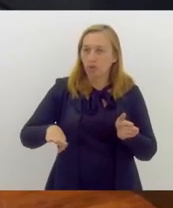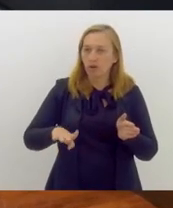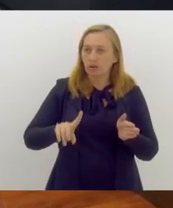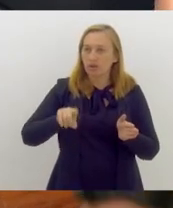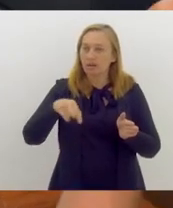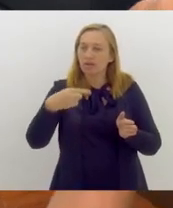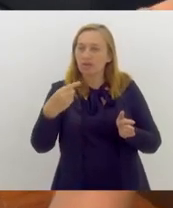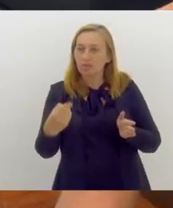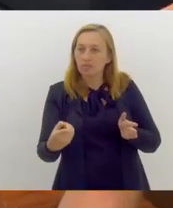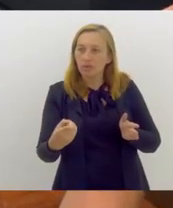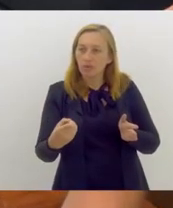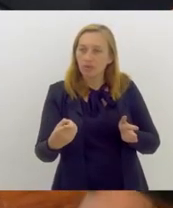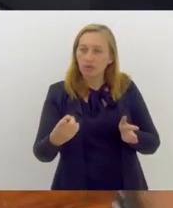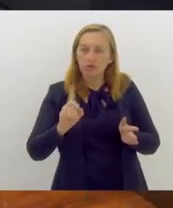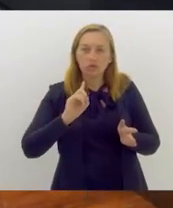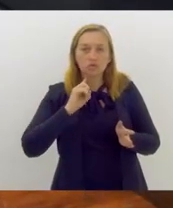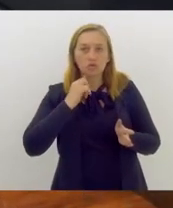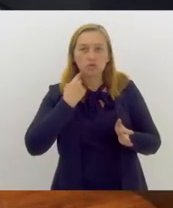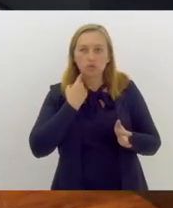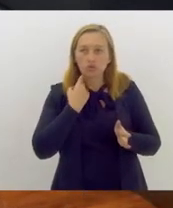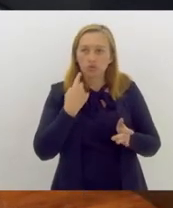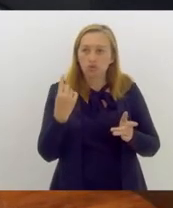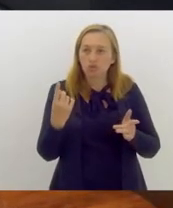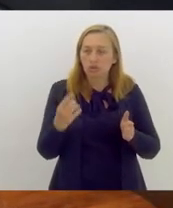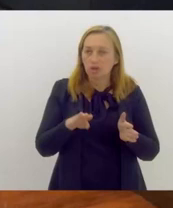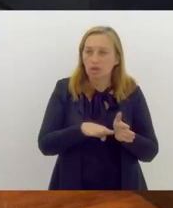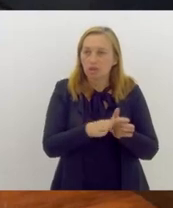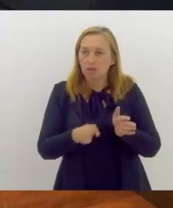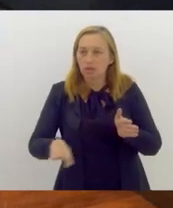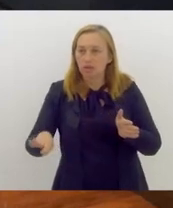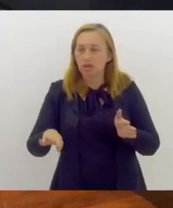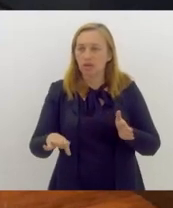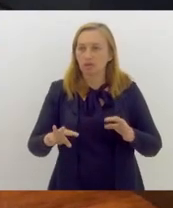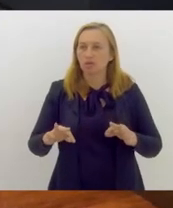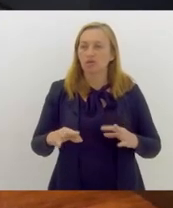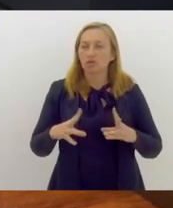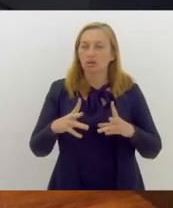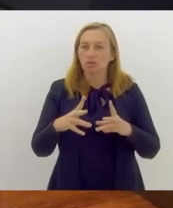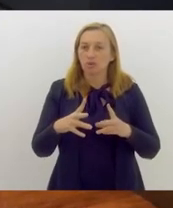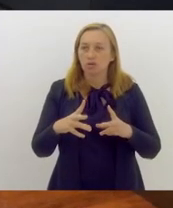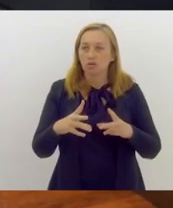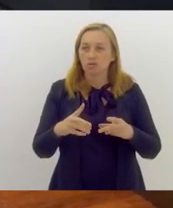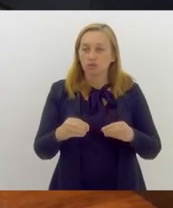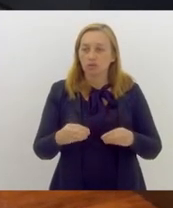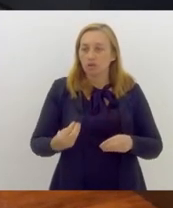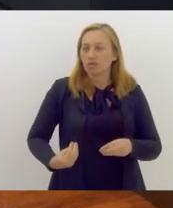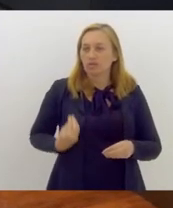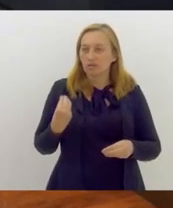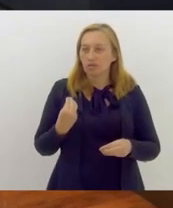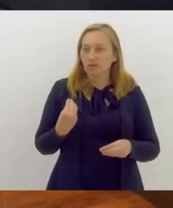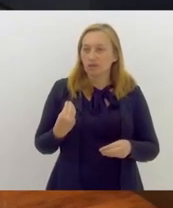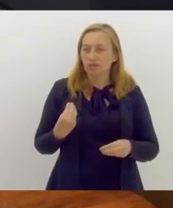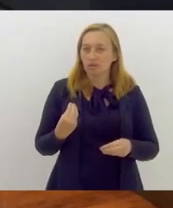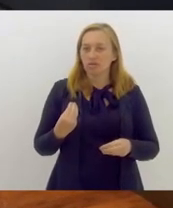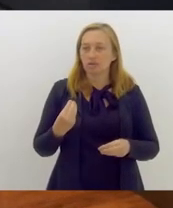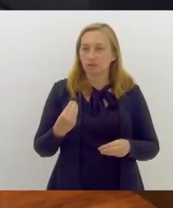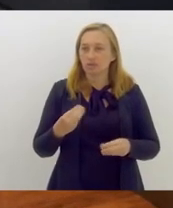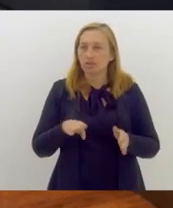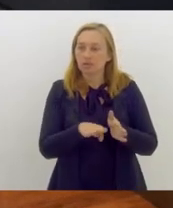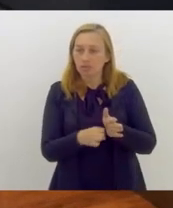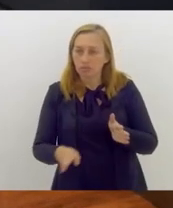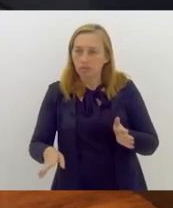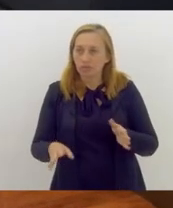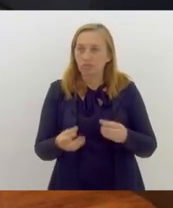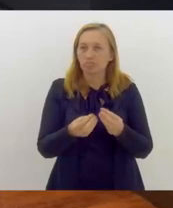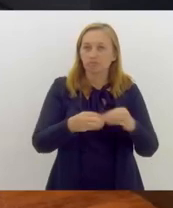essa água quente no ambiente o que vai impactar toda a vida marinha além do aquecimento da água do mar em até 15 graus